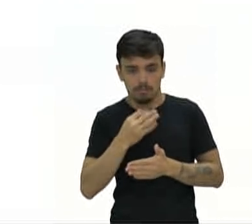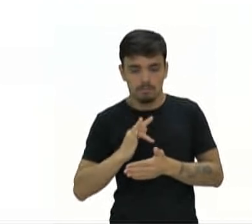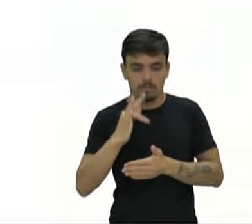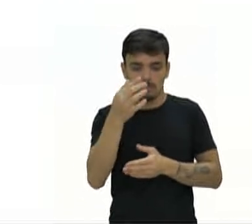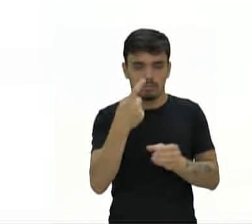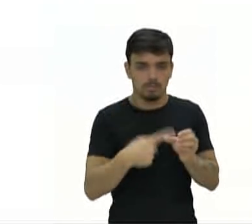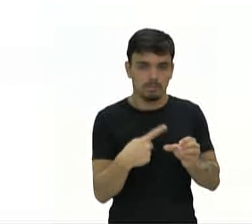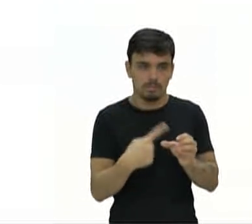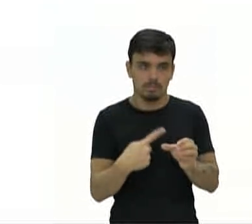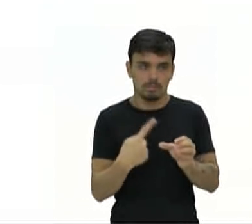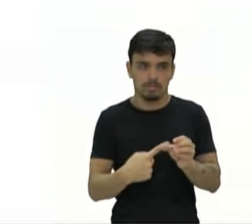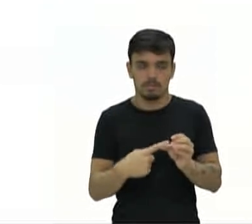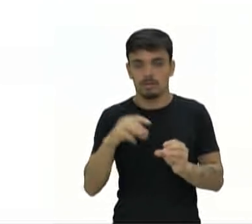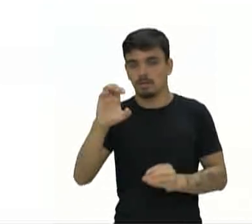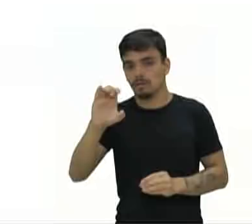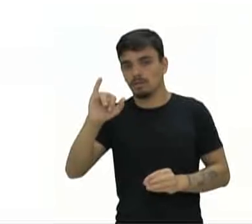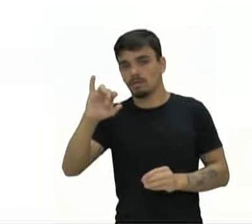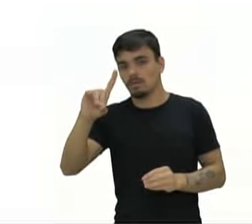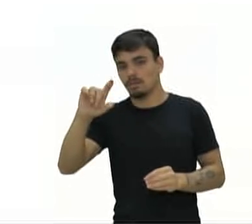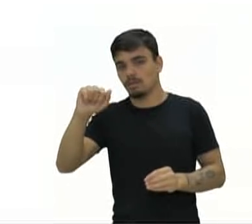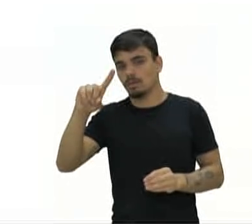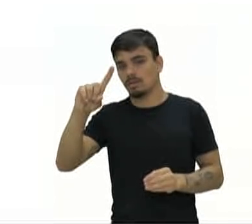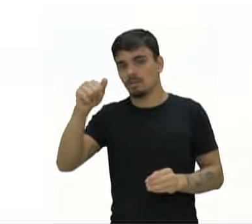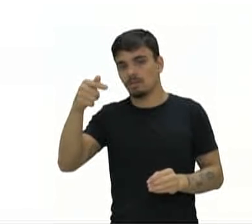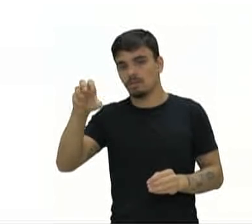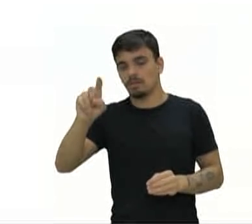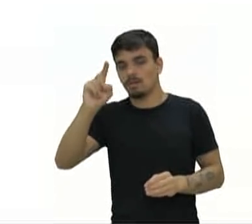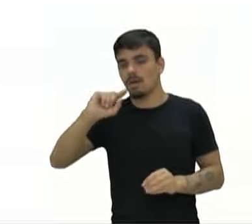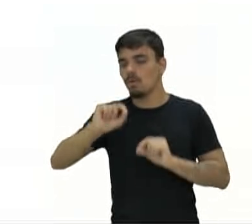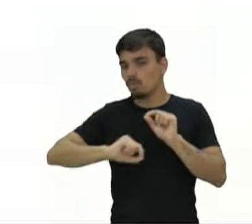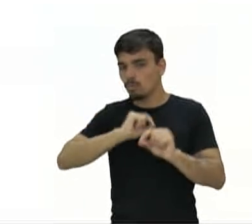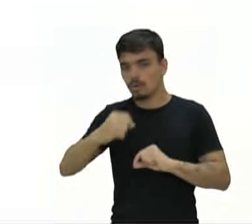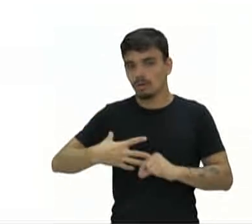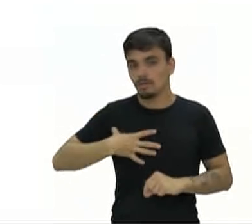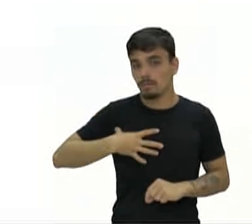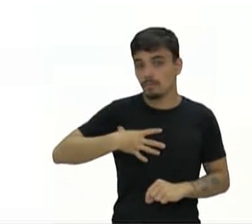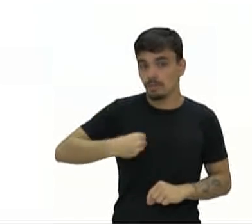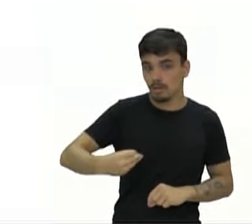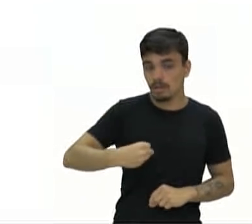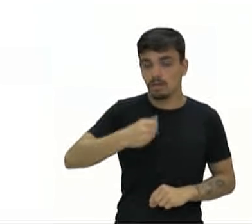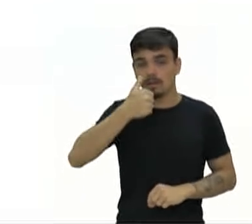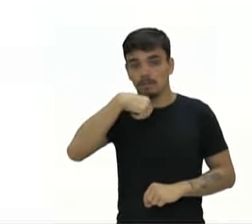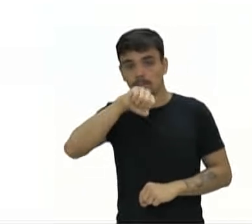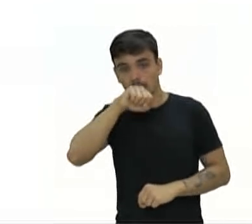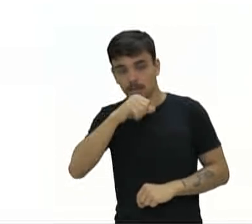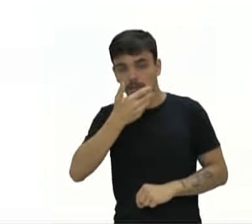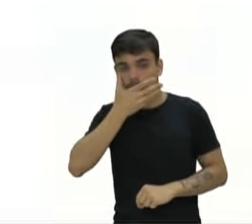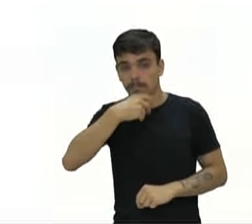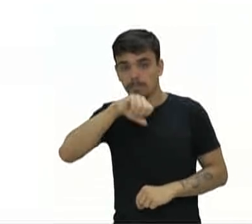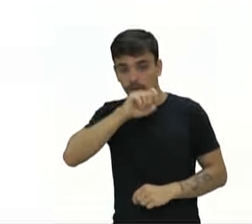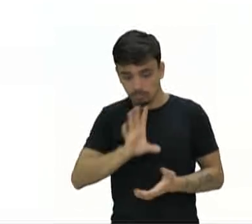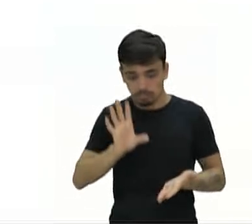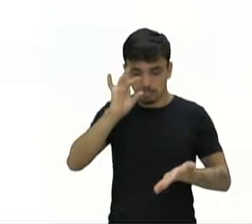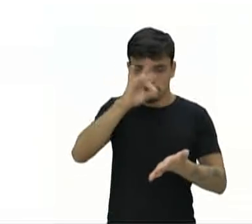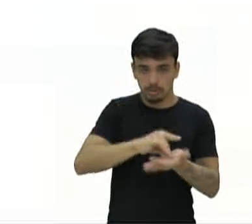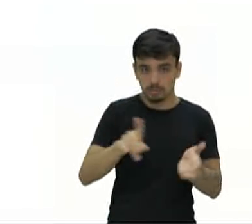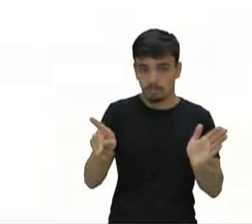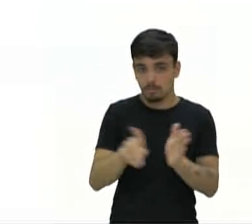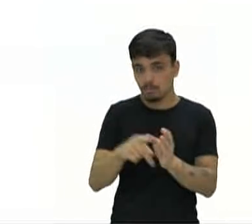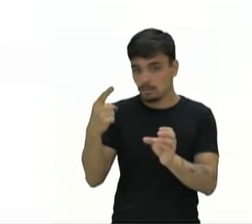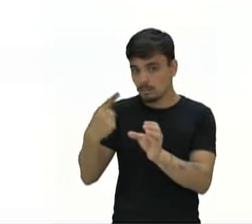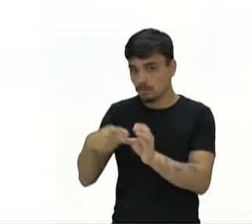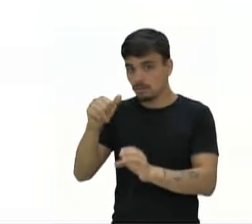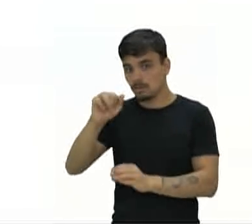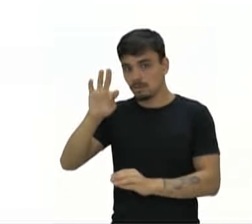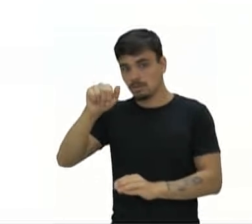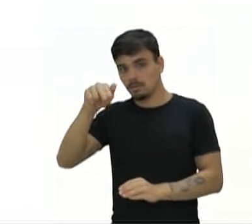né? Cidadãos, vocês lembram, são filhos de pai e mãe legítimos atenienses. Os meninos começavam